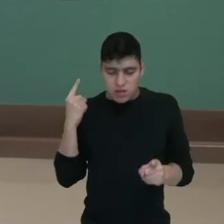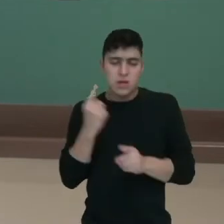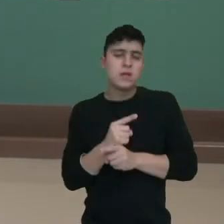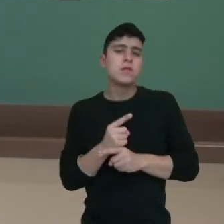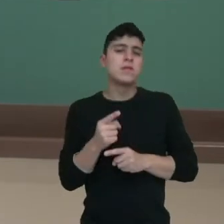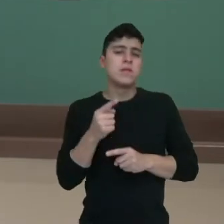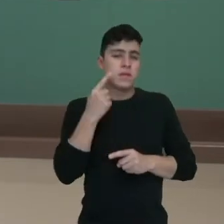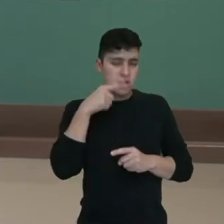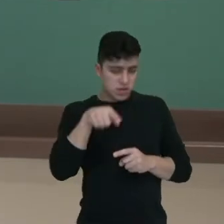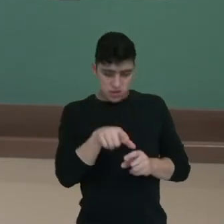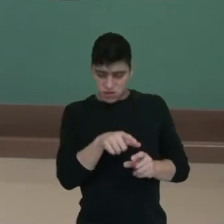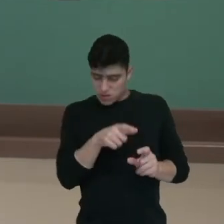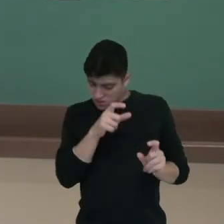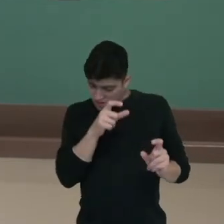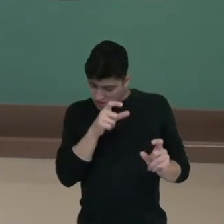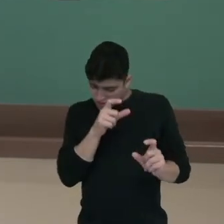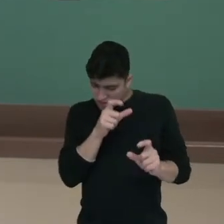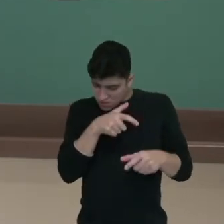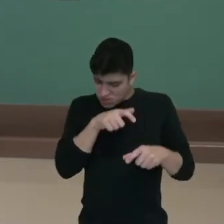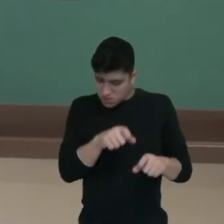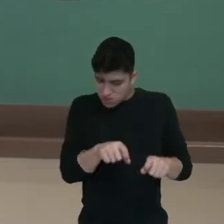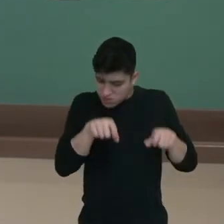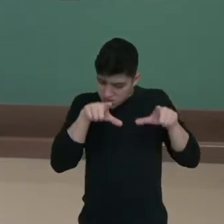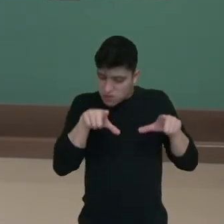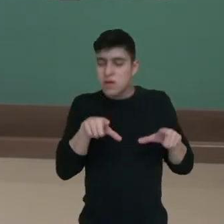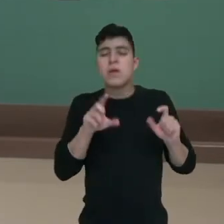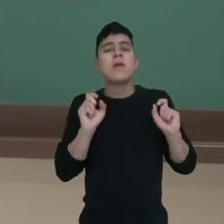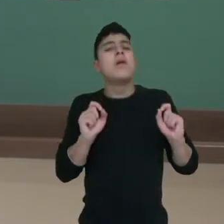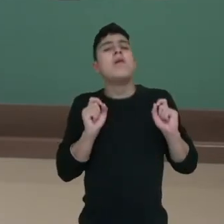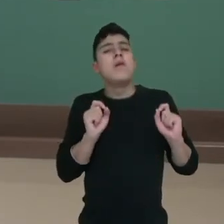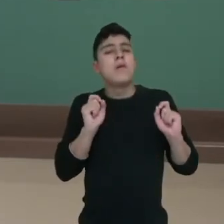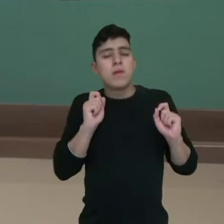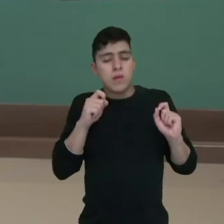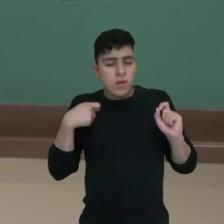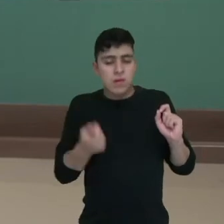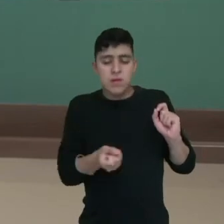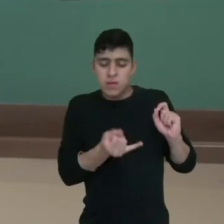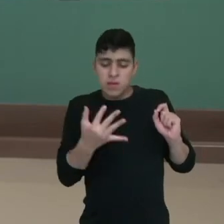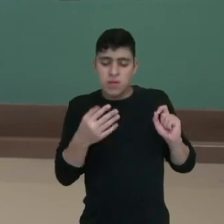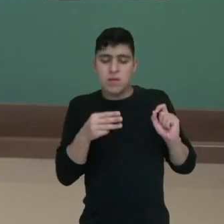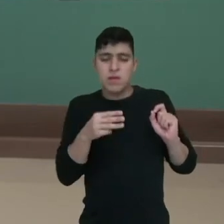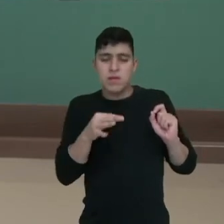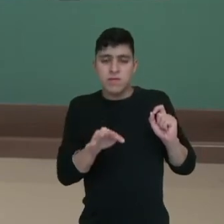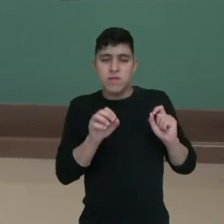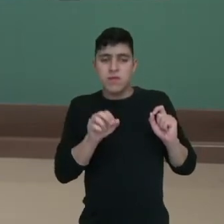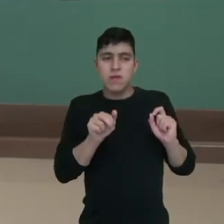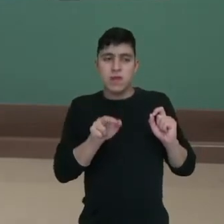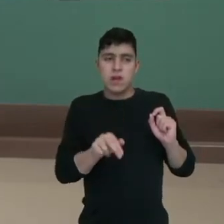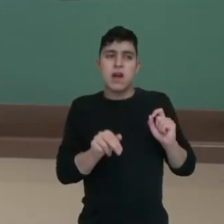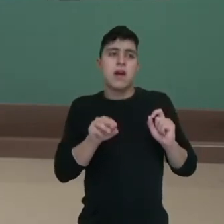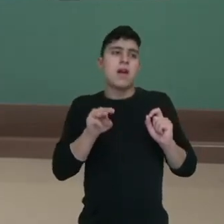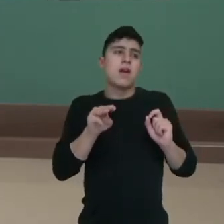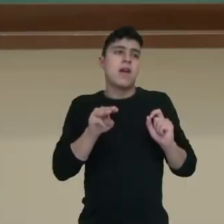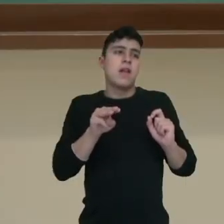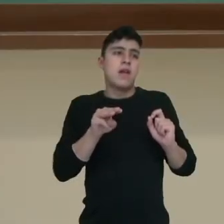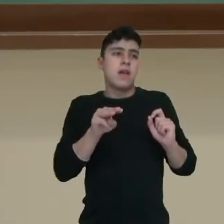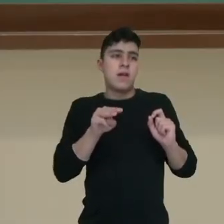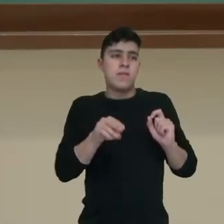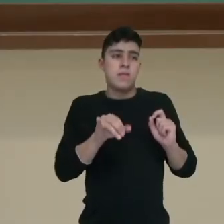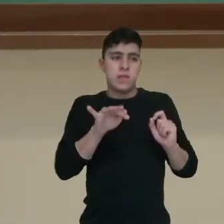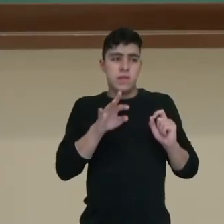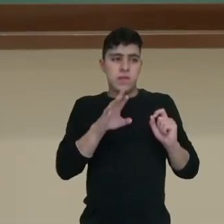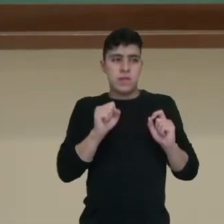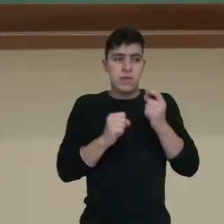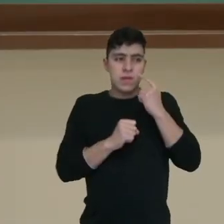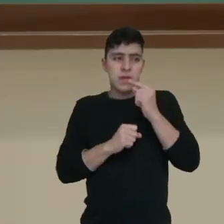encontre, olhando na lupa elétrica, por exemplo, no estereomicroscópio, alguns foraminíferos, tá? E inclusive eles têm esses formatos aqui